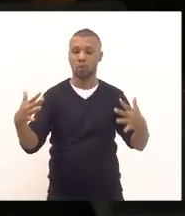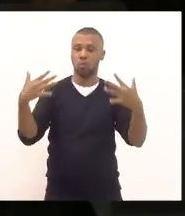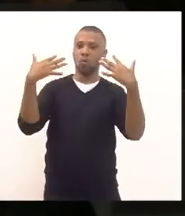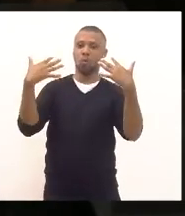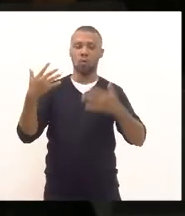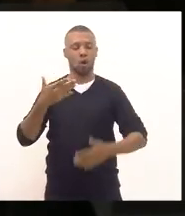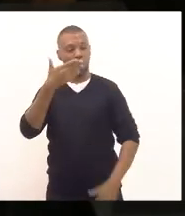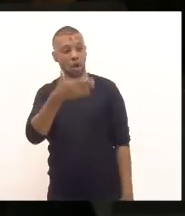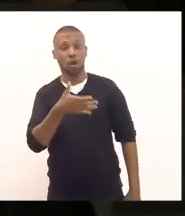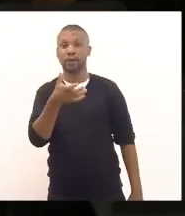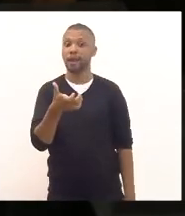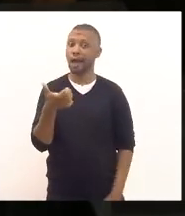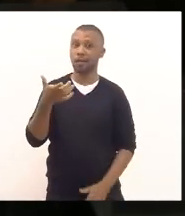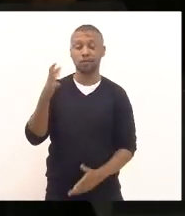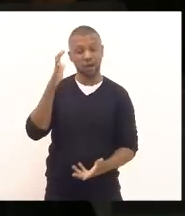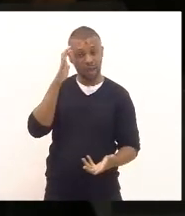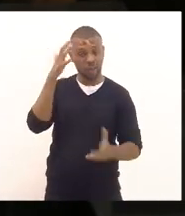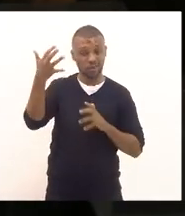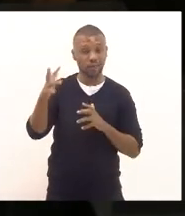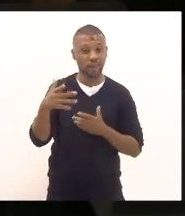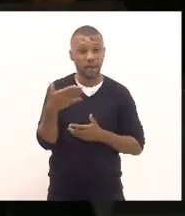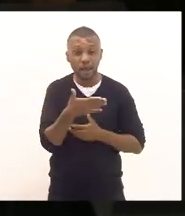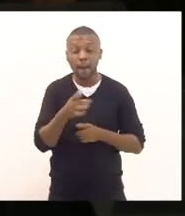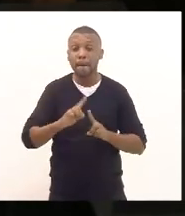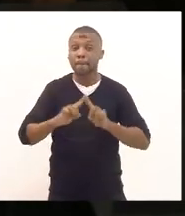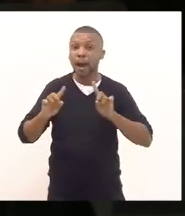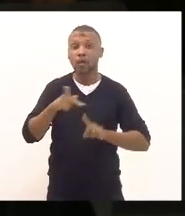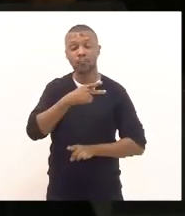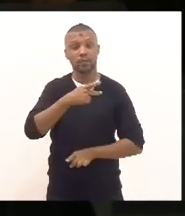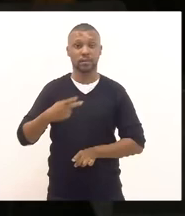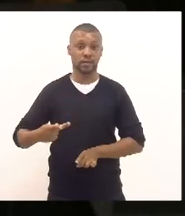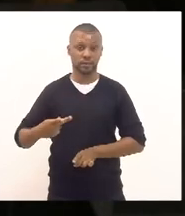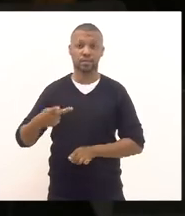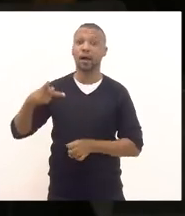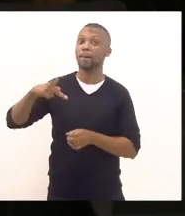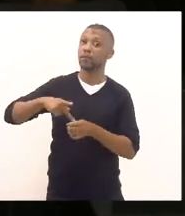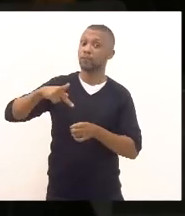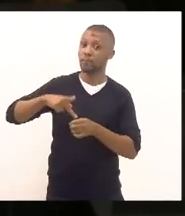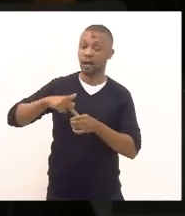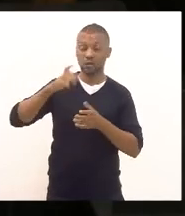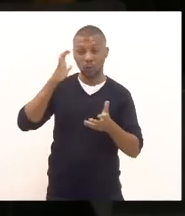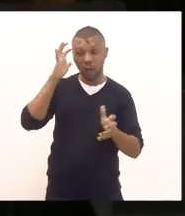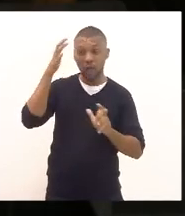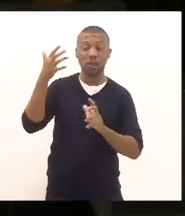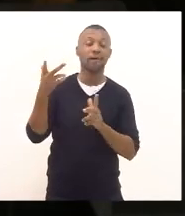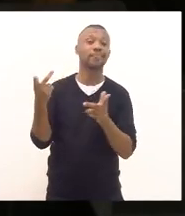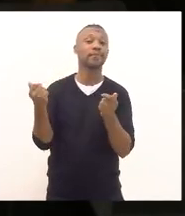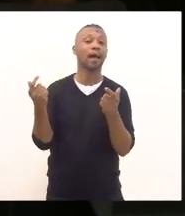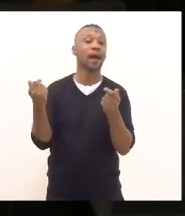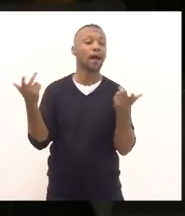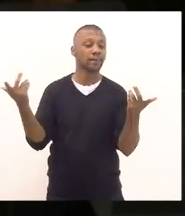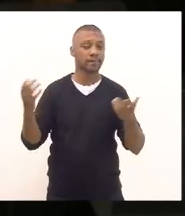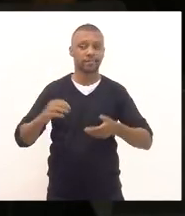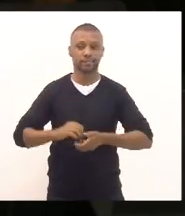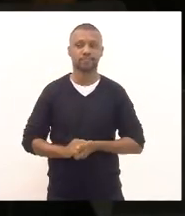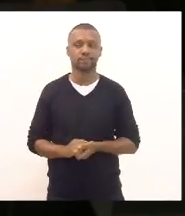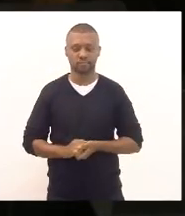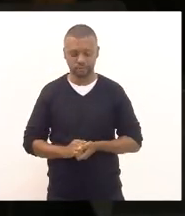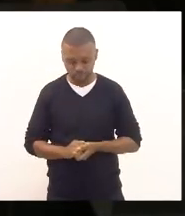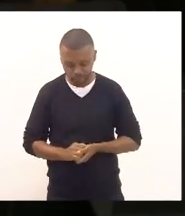eu quero resolver mas seus presidentes da Petrobras não resolvem Isto